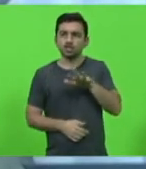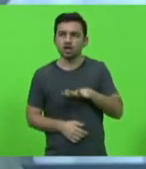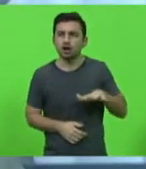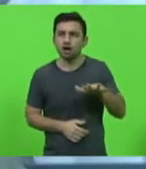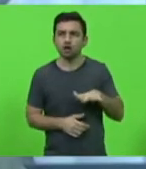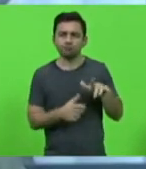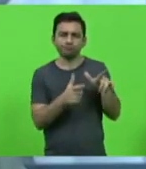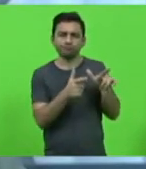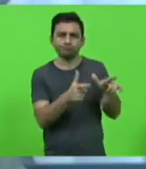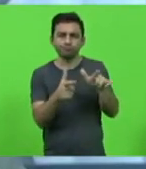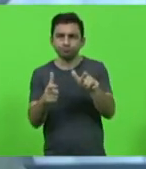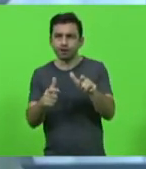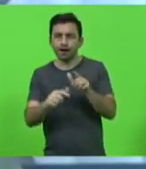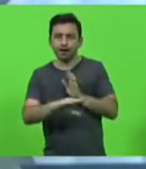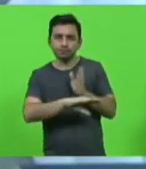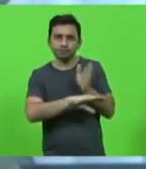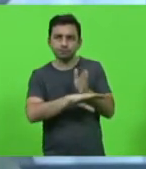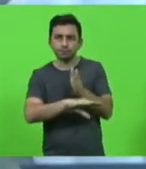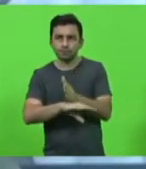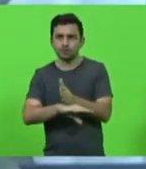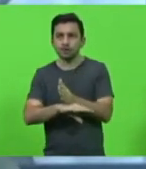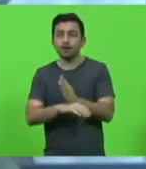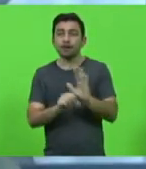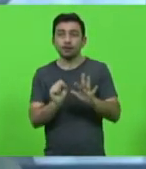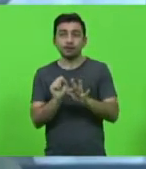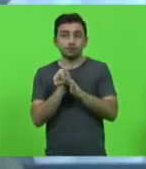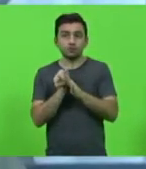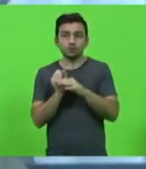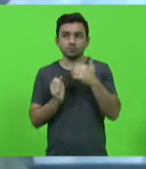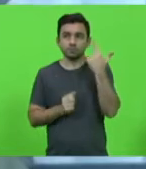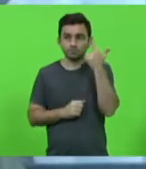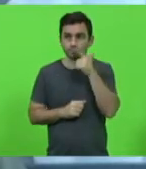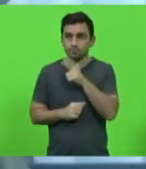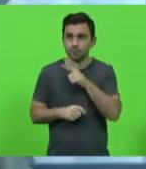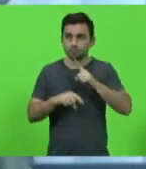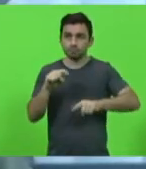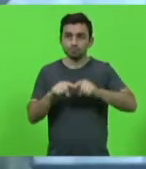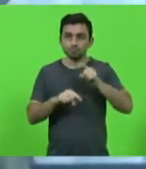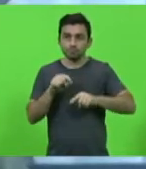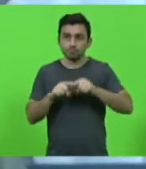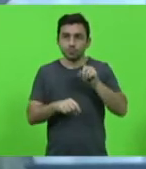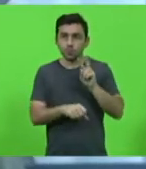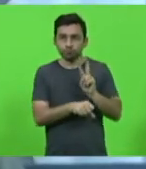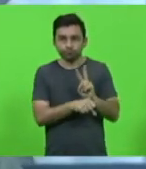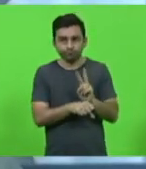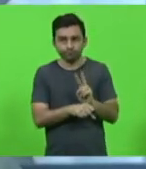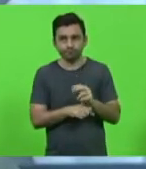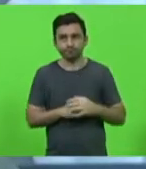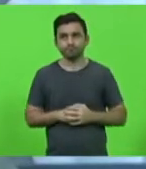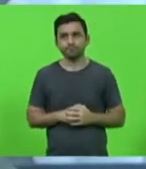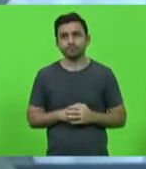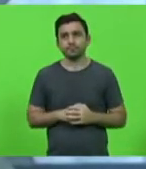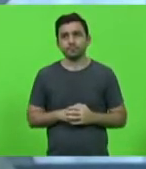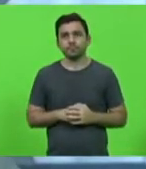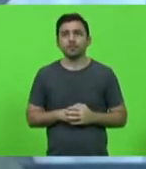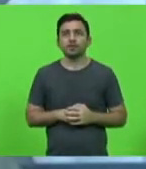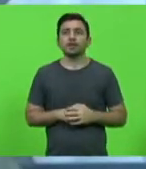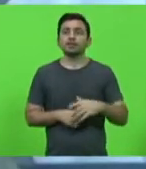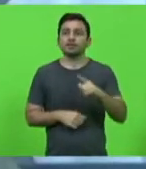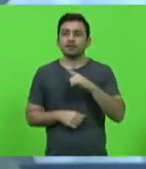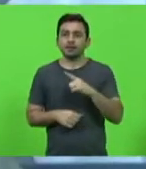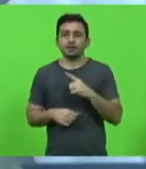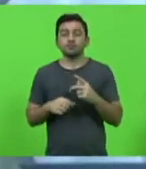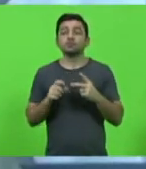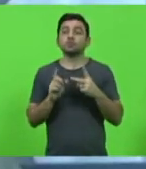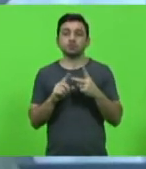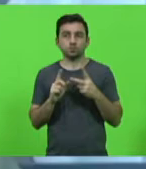deste atendimento e de garantia desses equipamentos de proteção. Então, aqui tem uma segunda